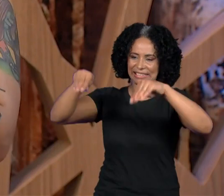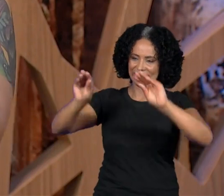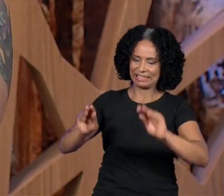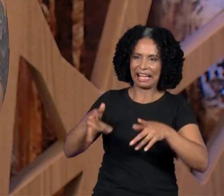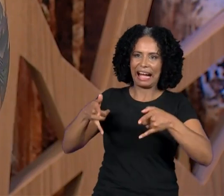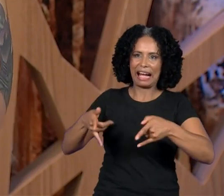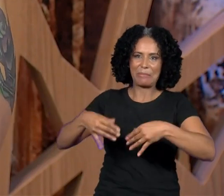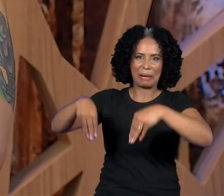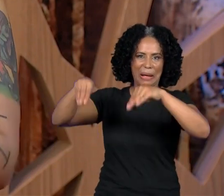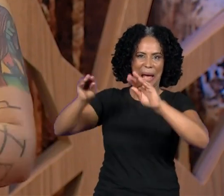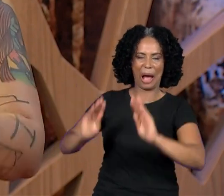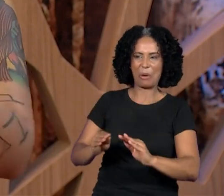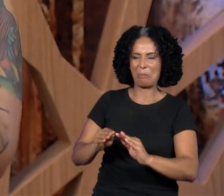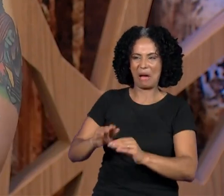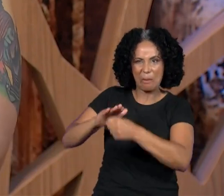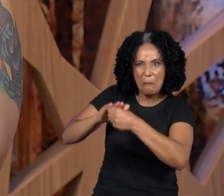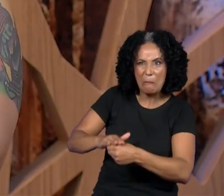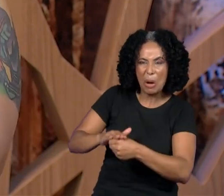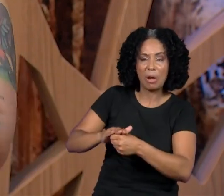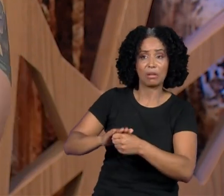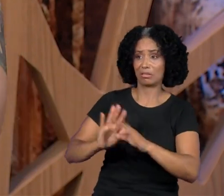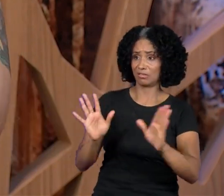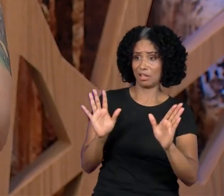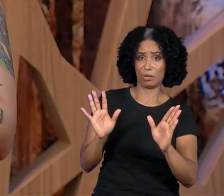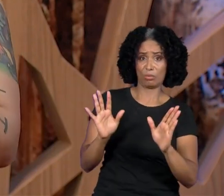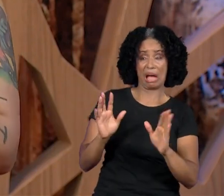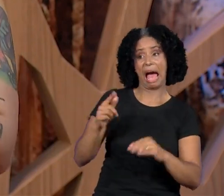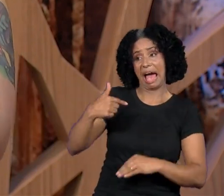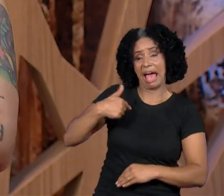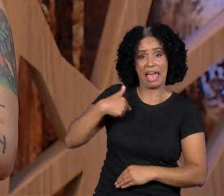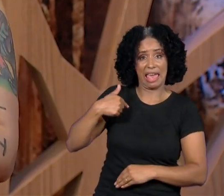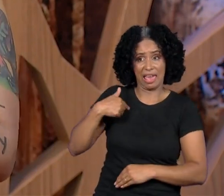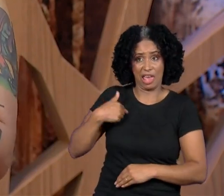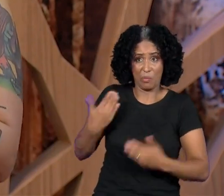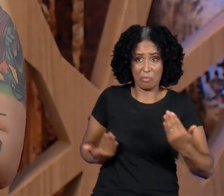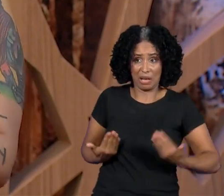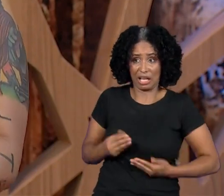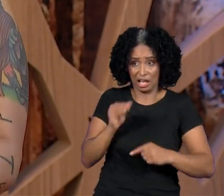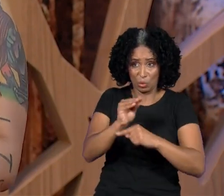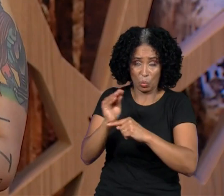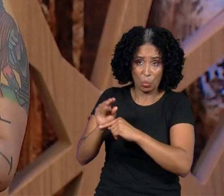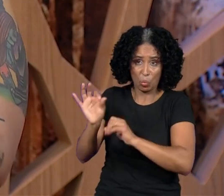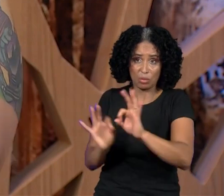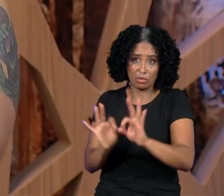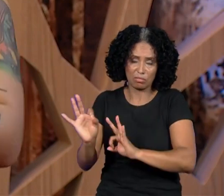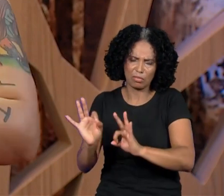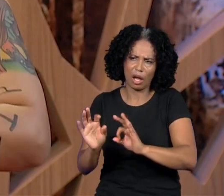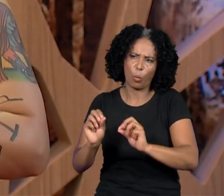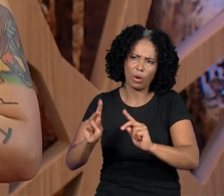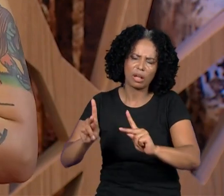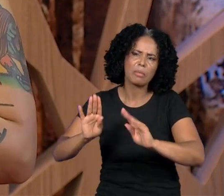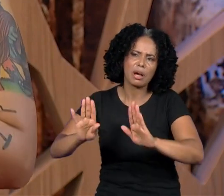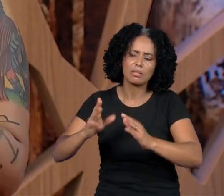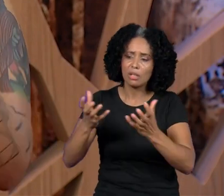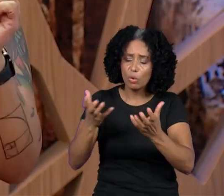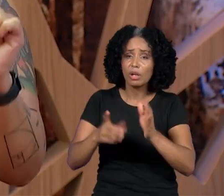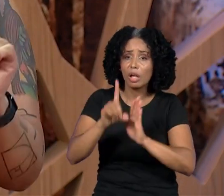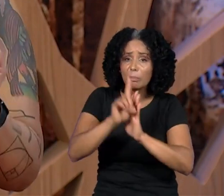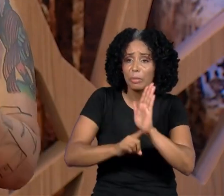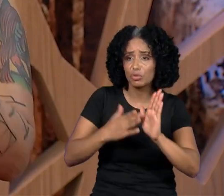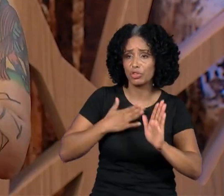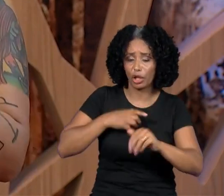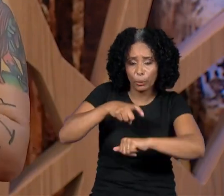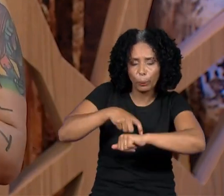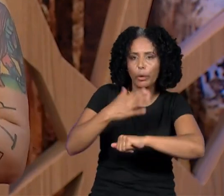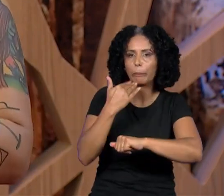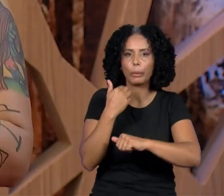entende que, já que está assim, a gente está ali. Mas eu quero trabalhar e ganhar bem, eu quero trabalhar e ter meus direitos, eu quero ter o meu horário para comer, eu quero